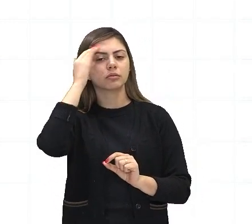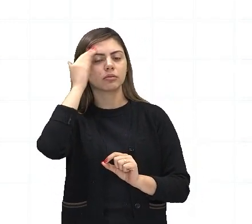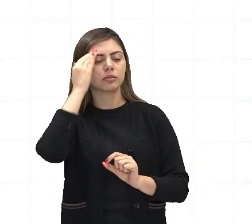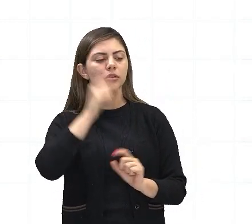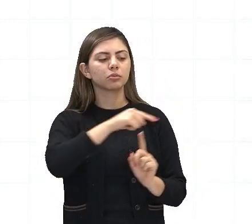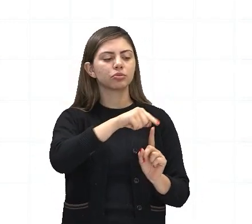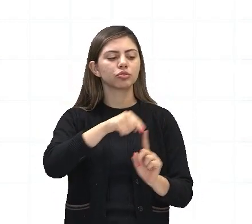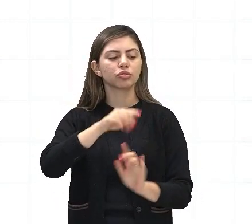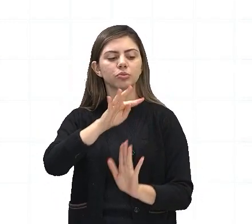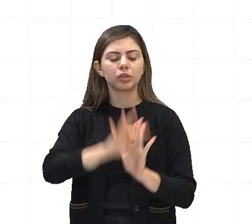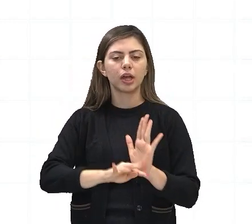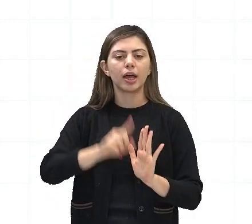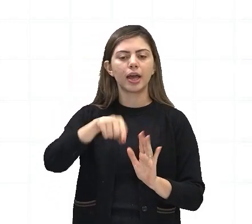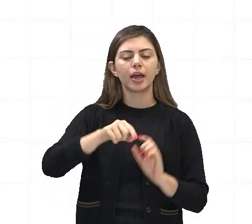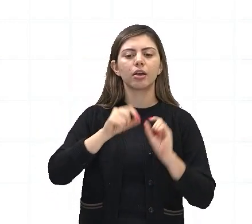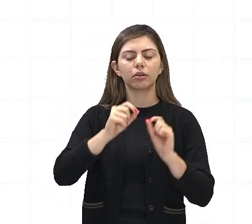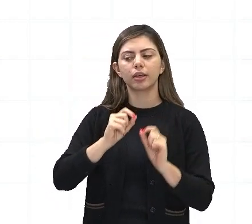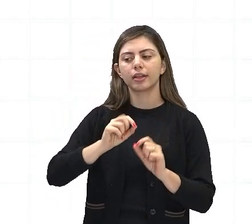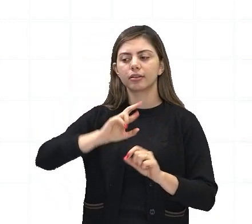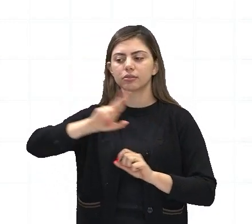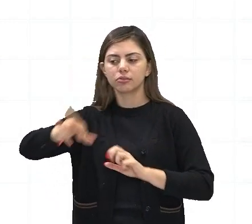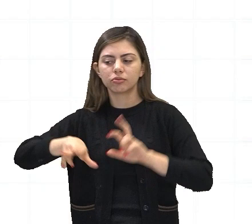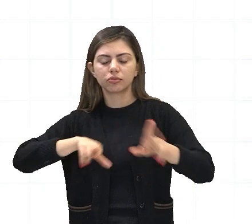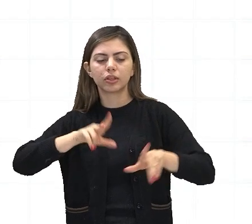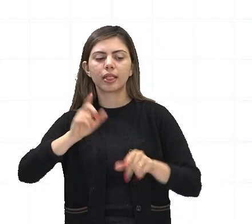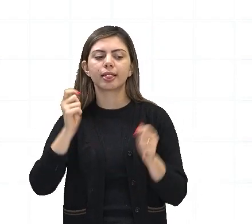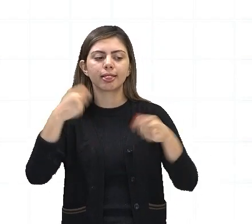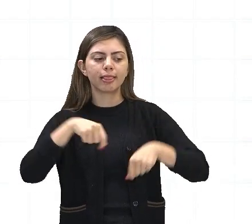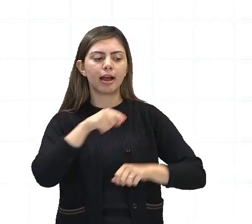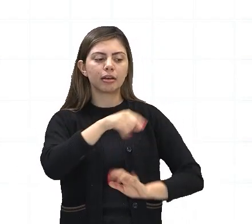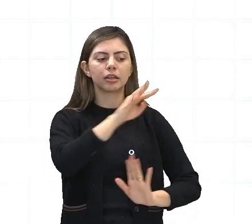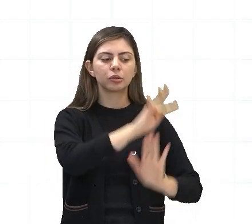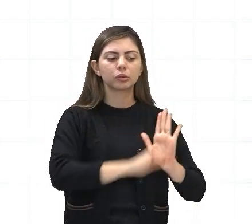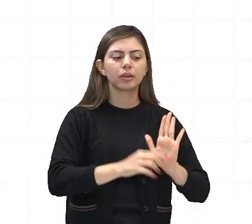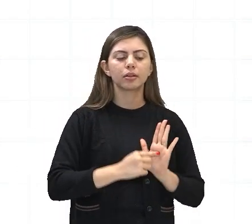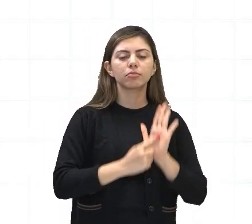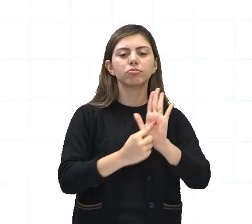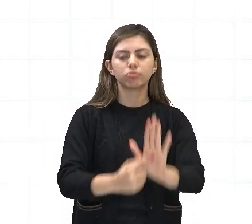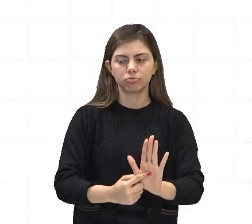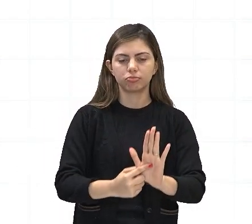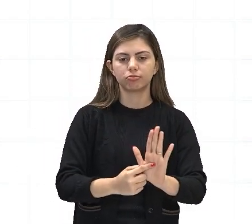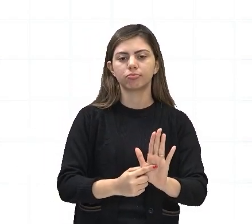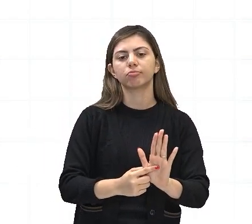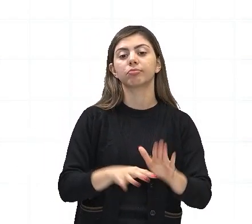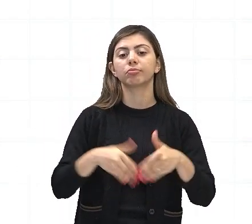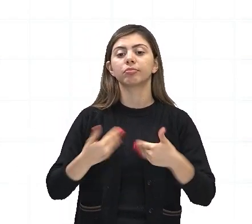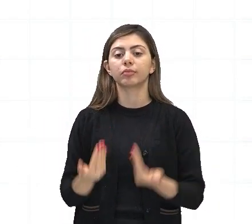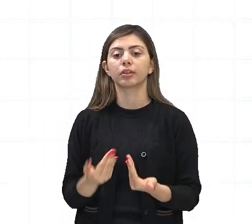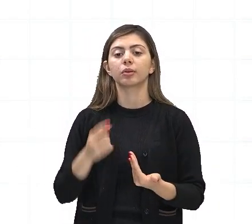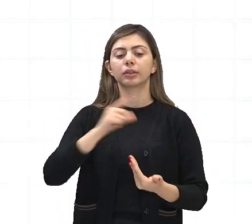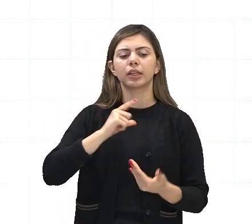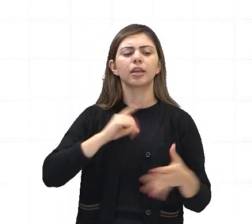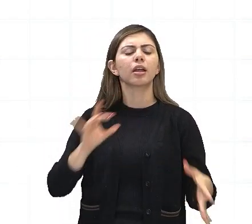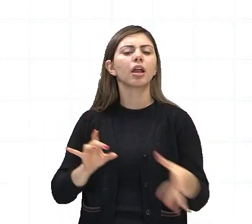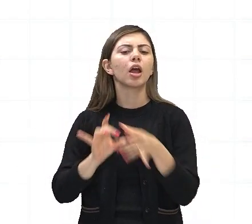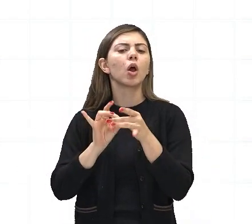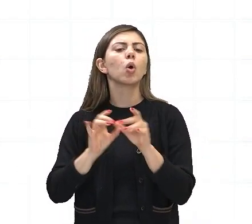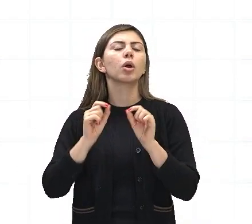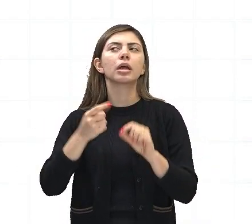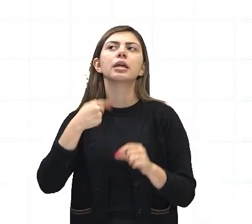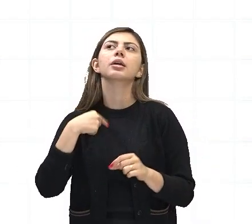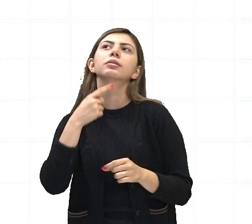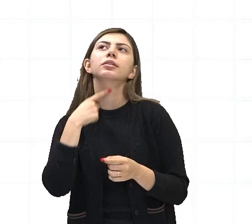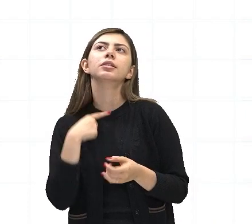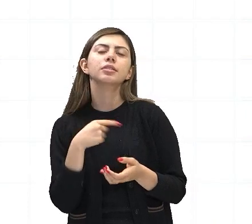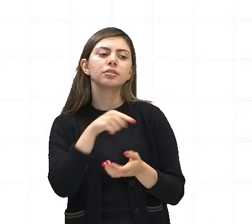as diferentes formas em que o texto vai se apresentar. Isso está relacionado com a intenção